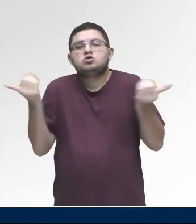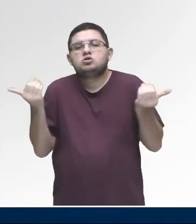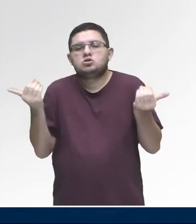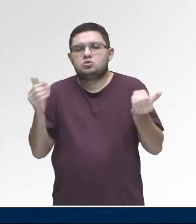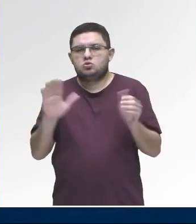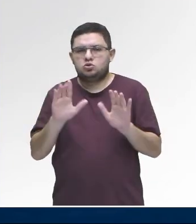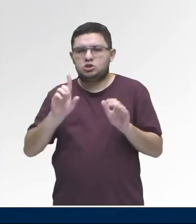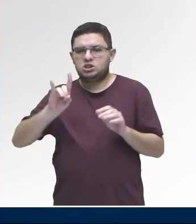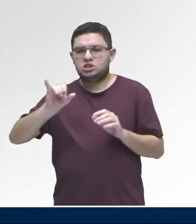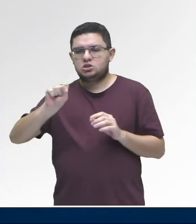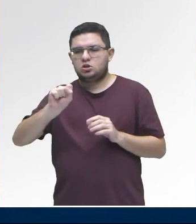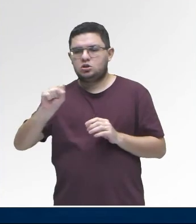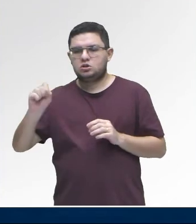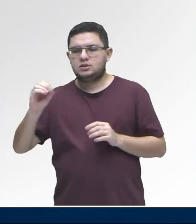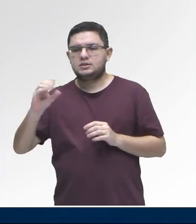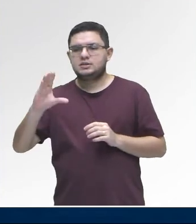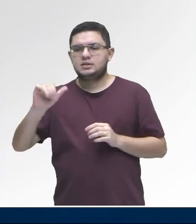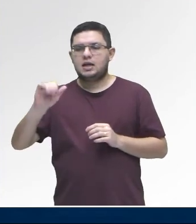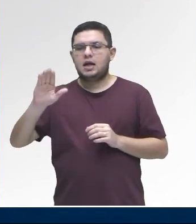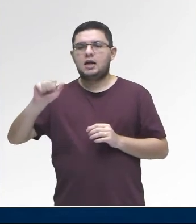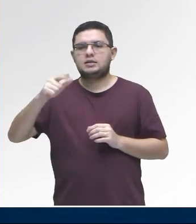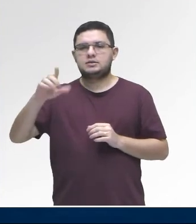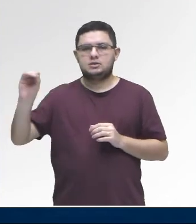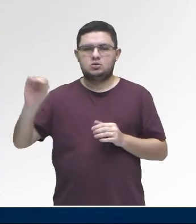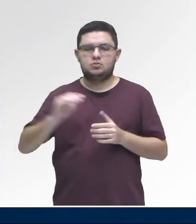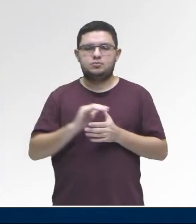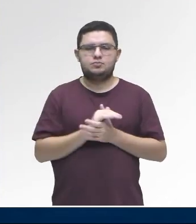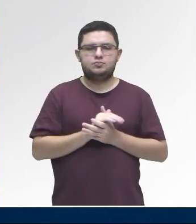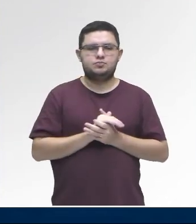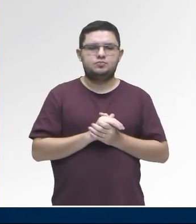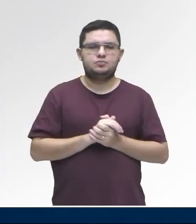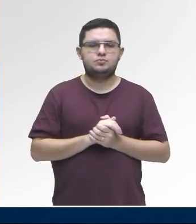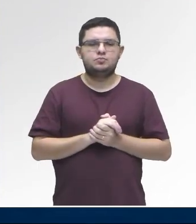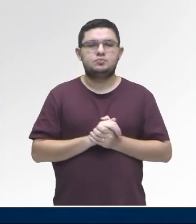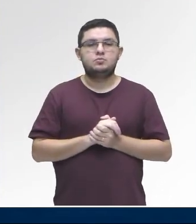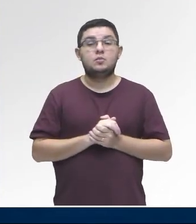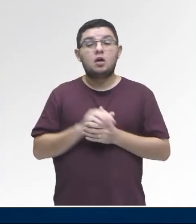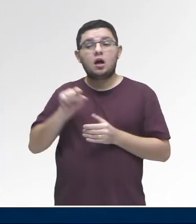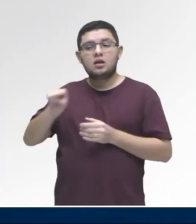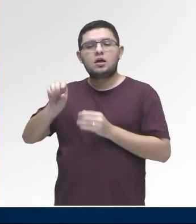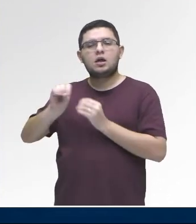dissociação, ou seja, elas liberam íons.